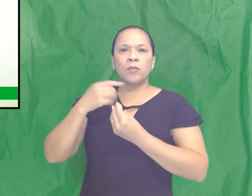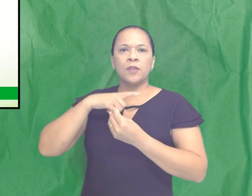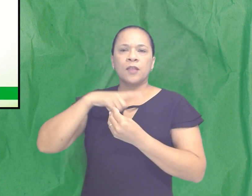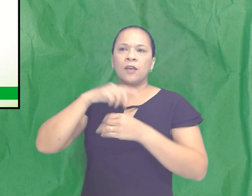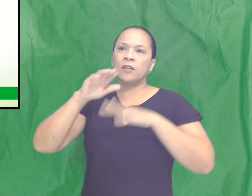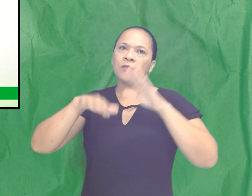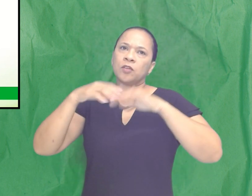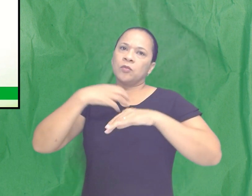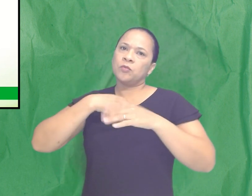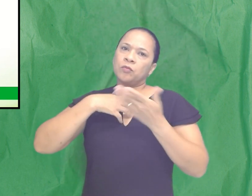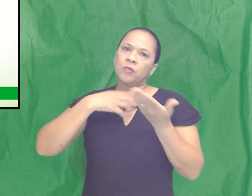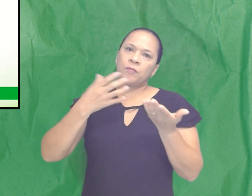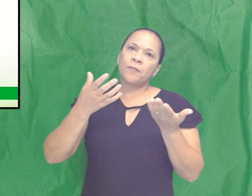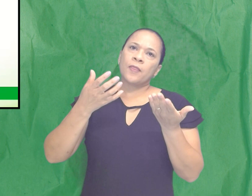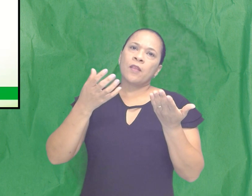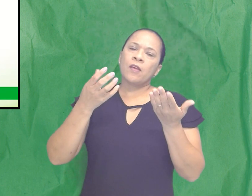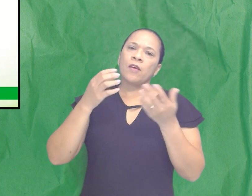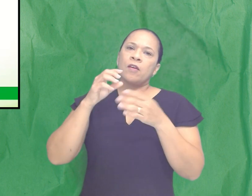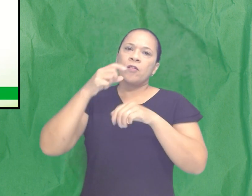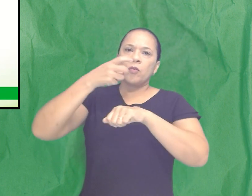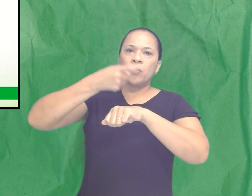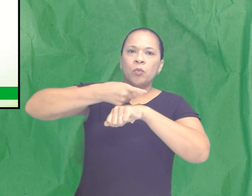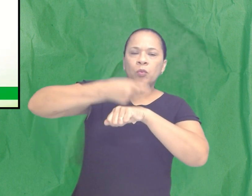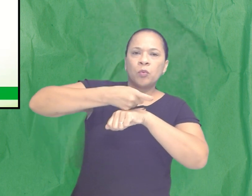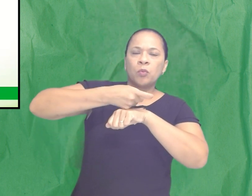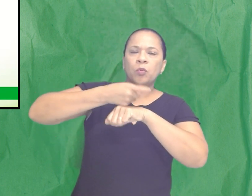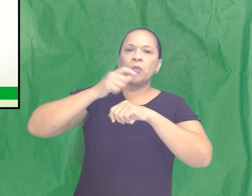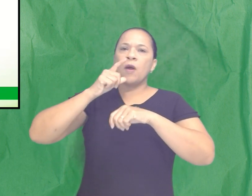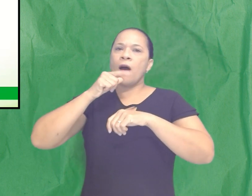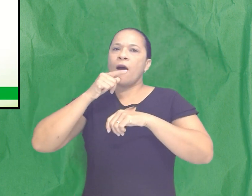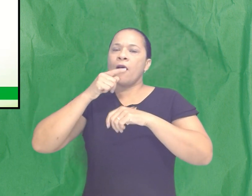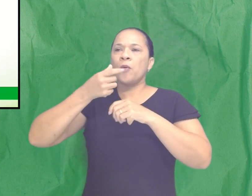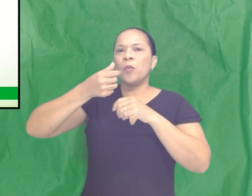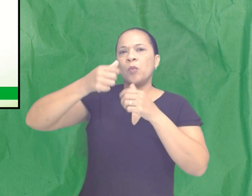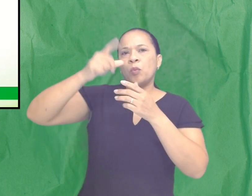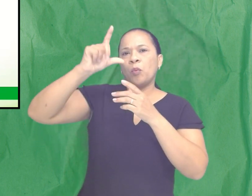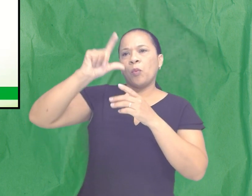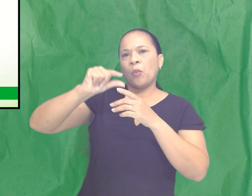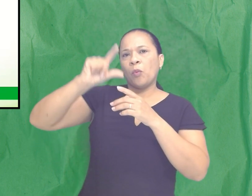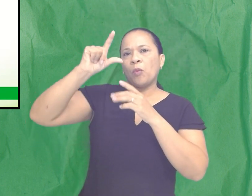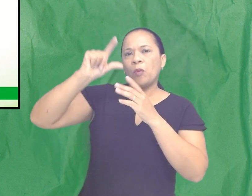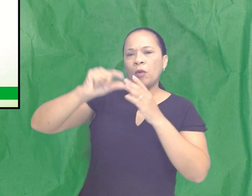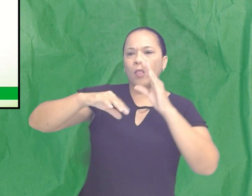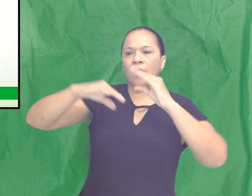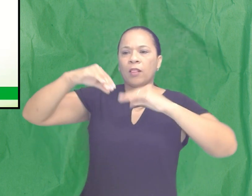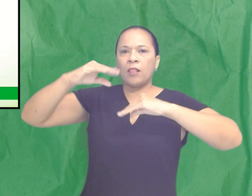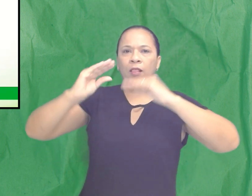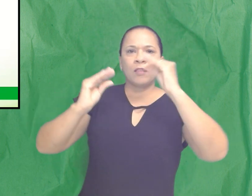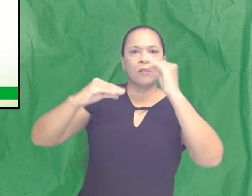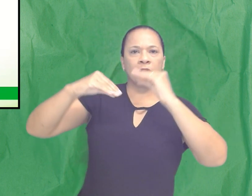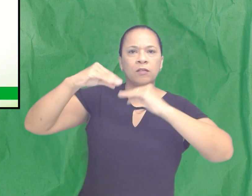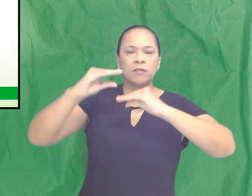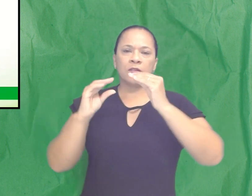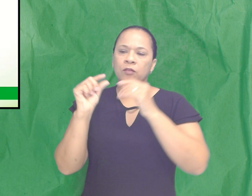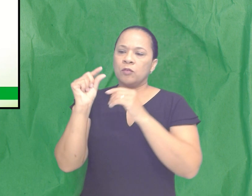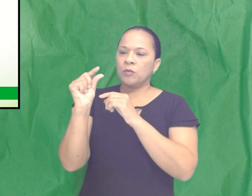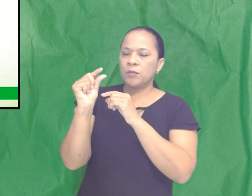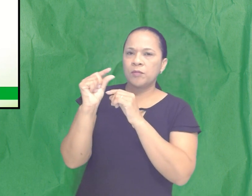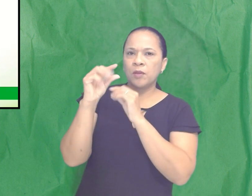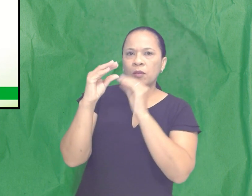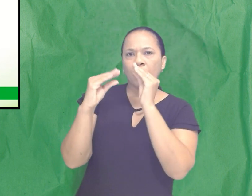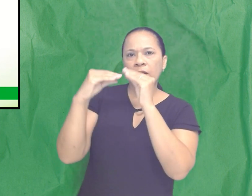forma sólida, semissólida, forma líquida, forma gasosa. Então,